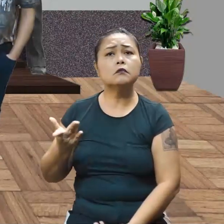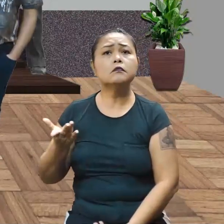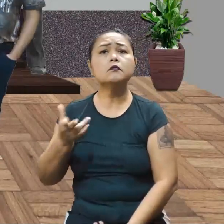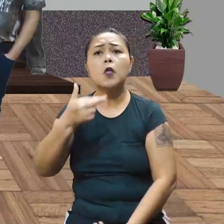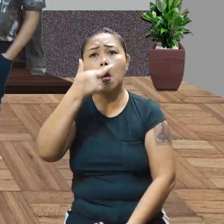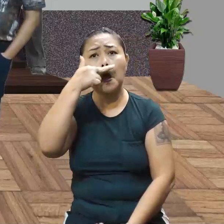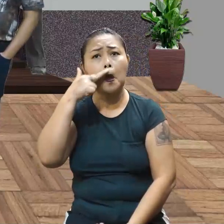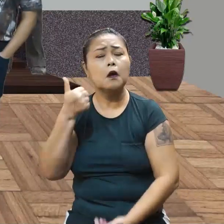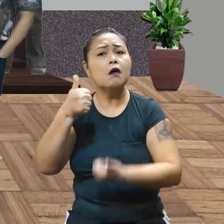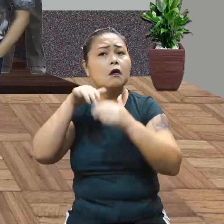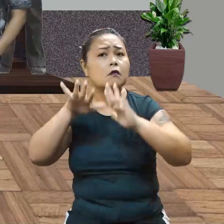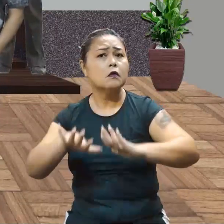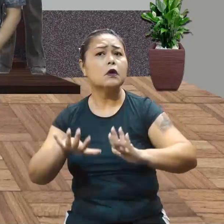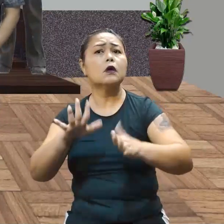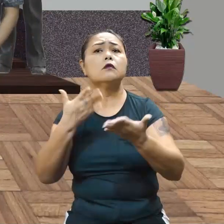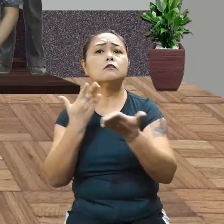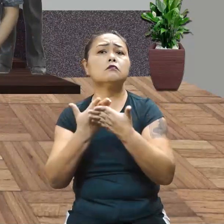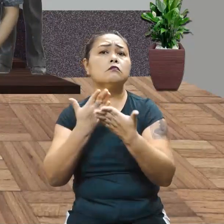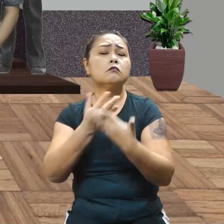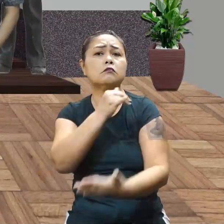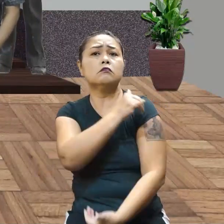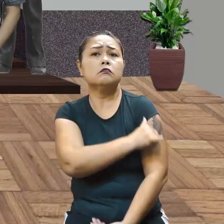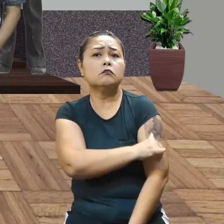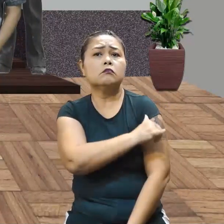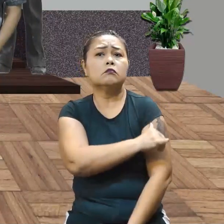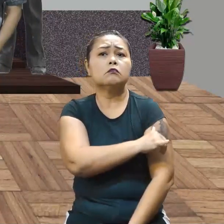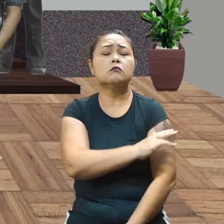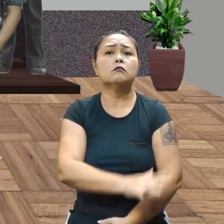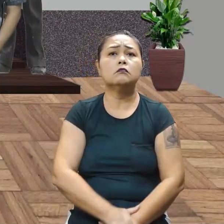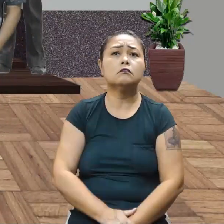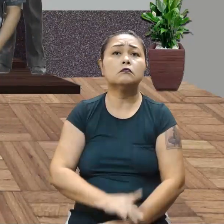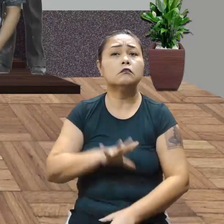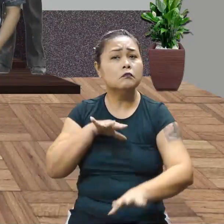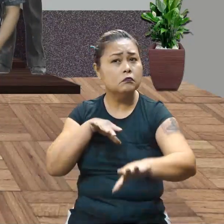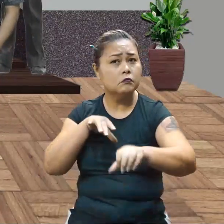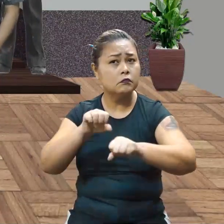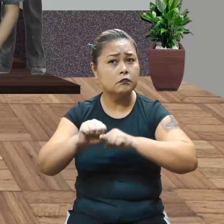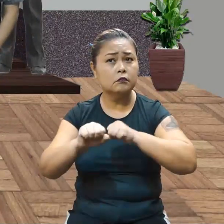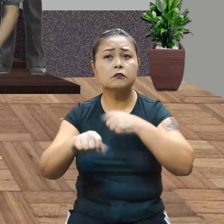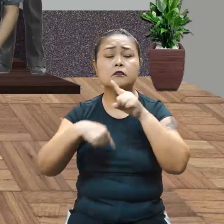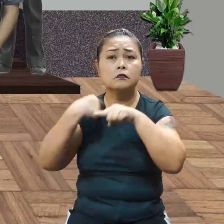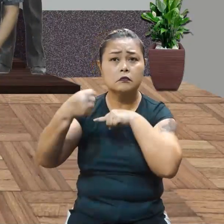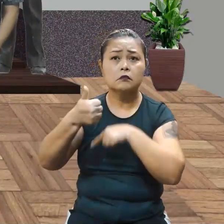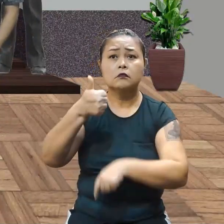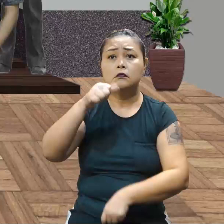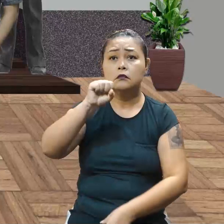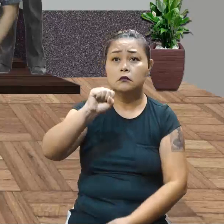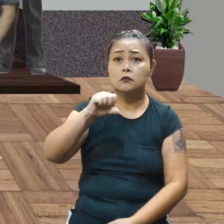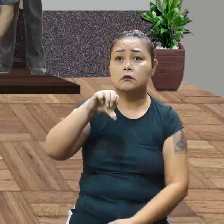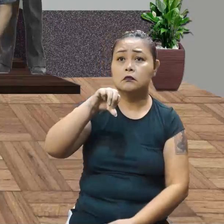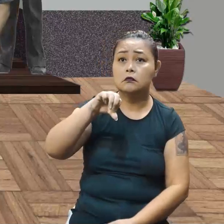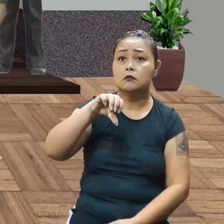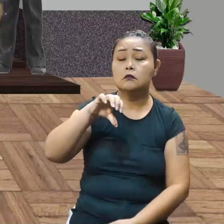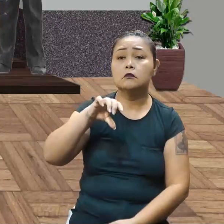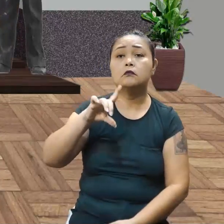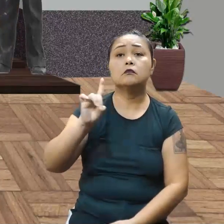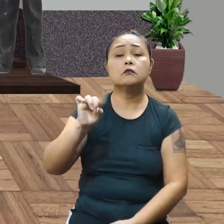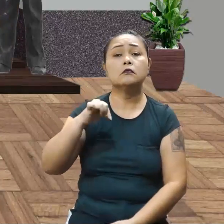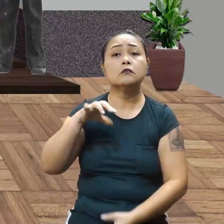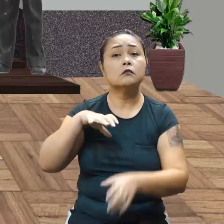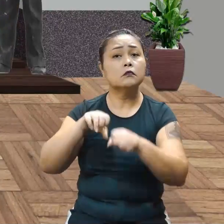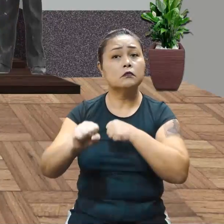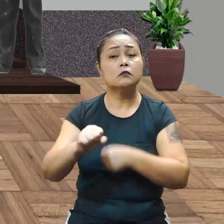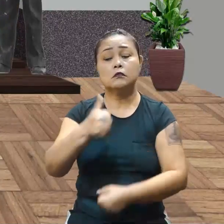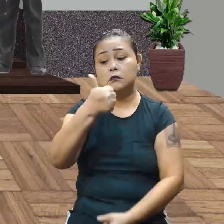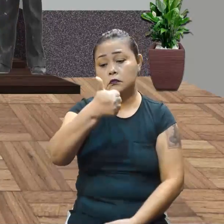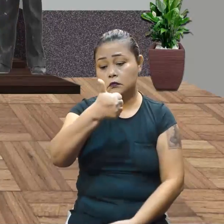fica estudando lá no Rio de Janeiro, depois que ele se forma em 1889, que quando ele se forma